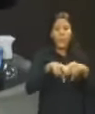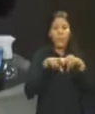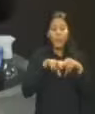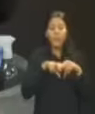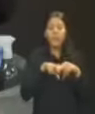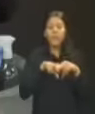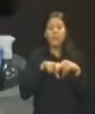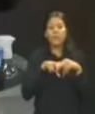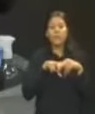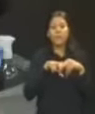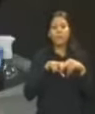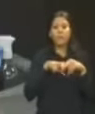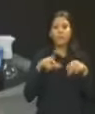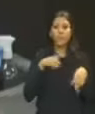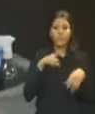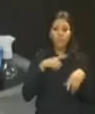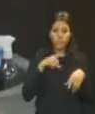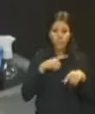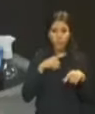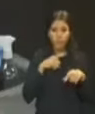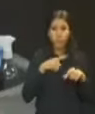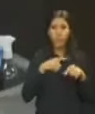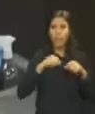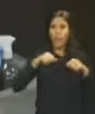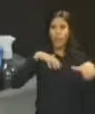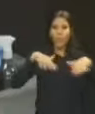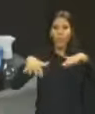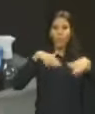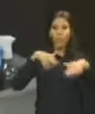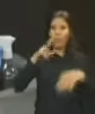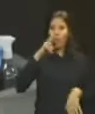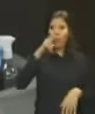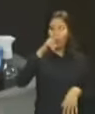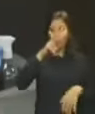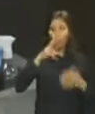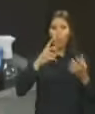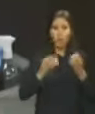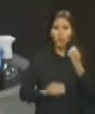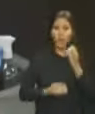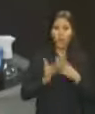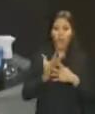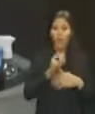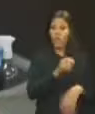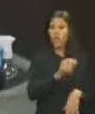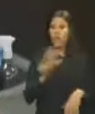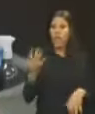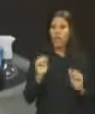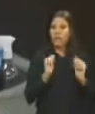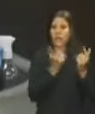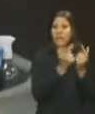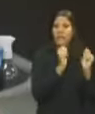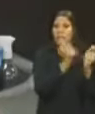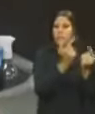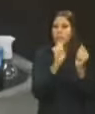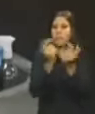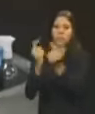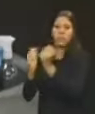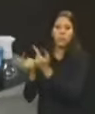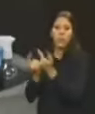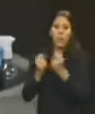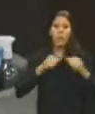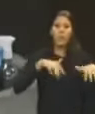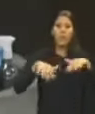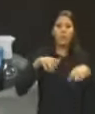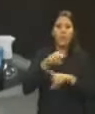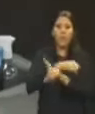um grande movimento gerou-se em várias casas parlamentares, em vários tribunais, em vários movimentos sociais, o